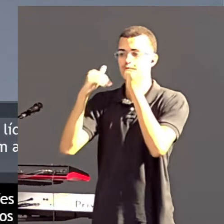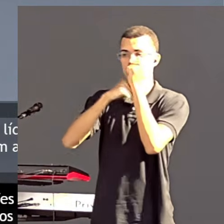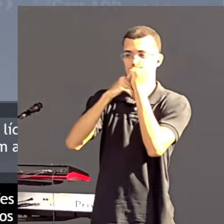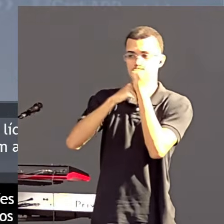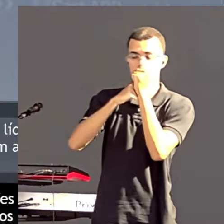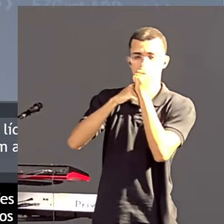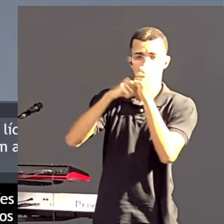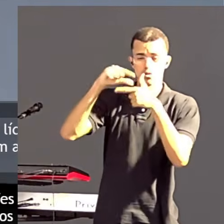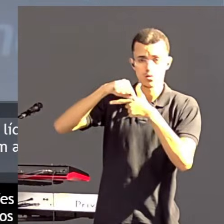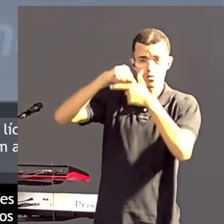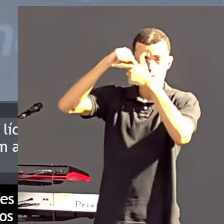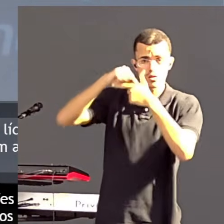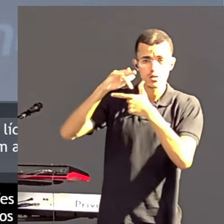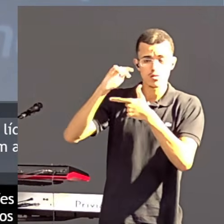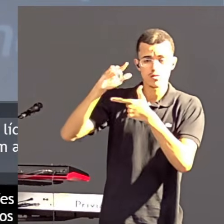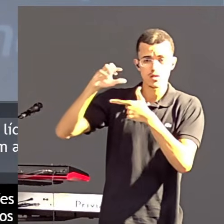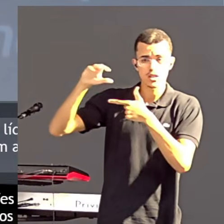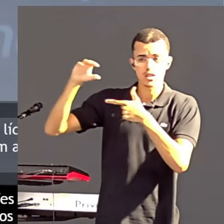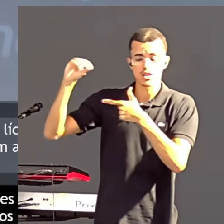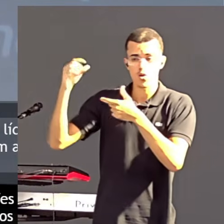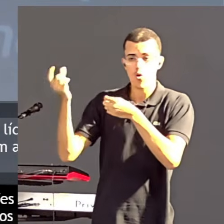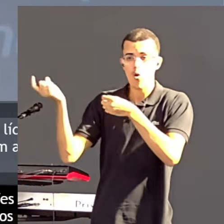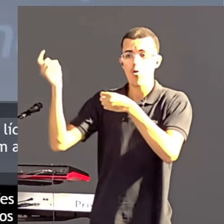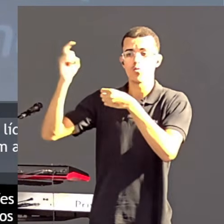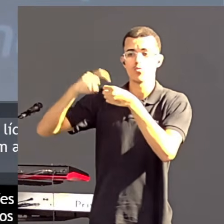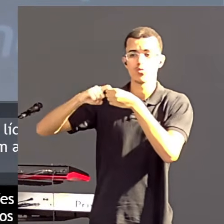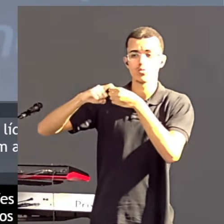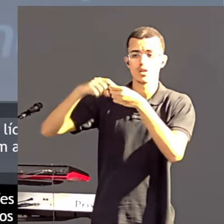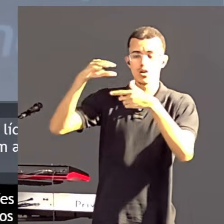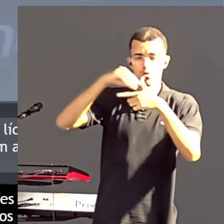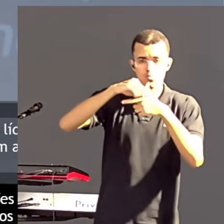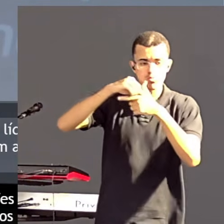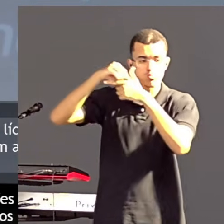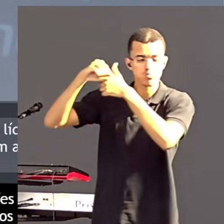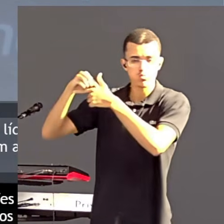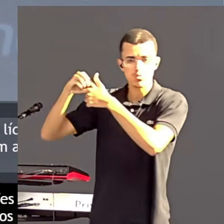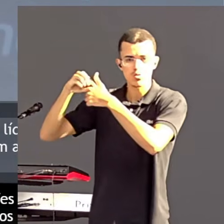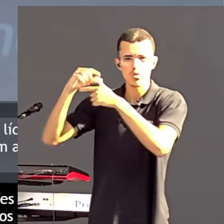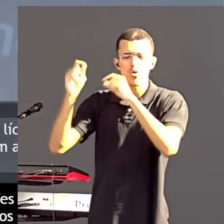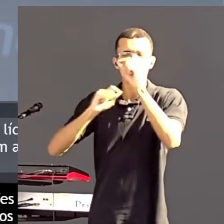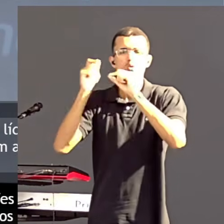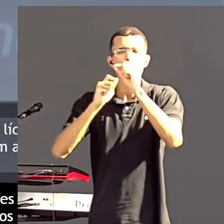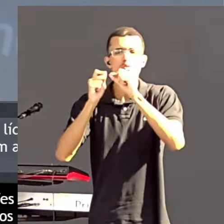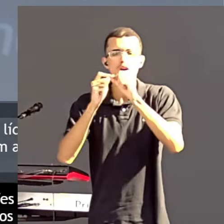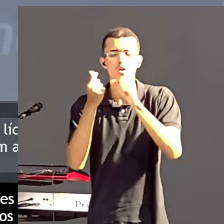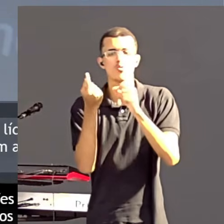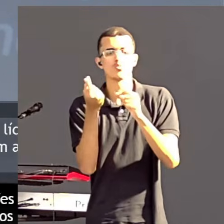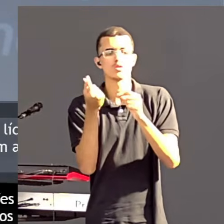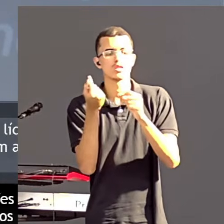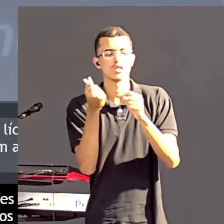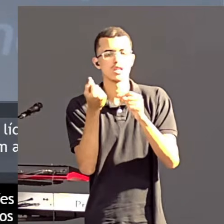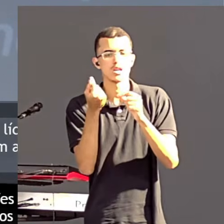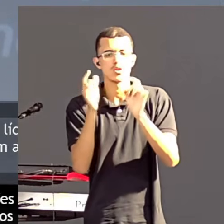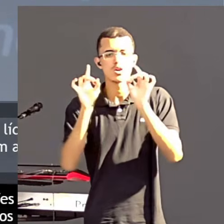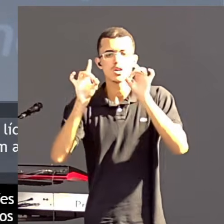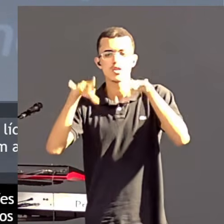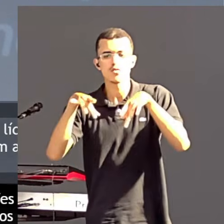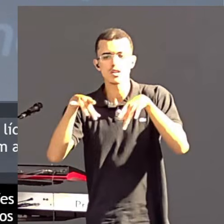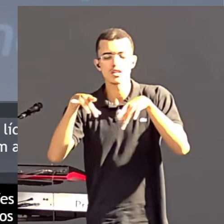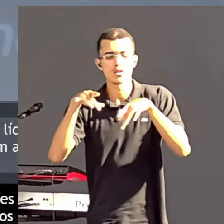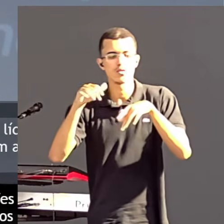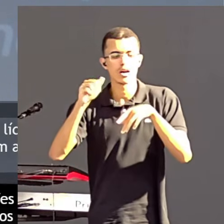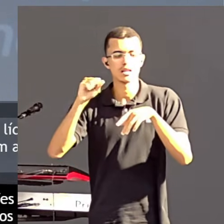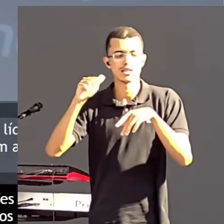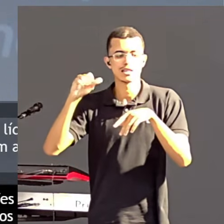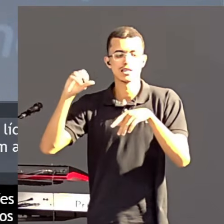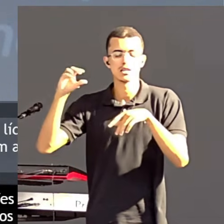dos filisteus voltaram a ela levando a prata. Qual prata? A prata que ela tinha vendido Sansão. Ela vendeu a cabeça dele, né?